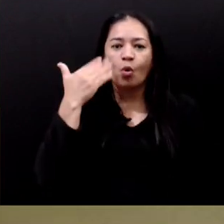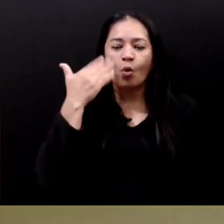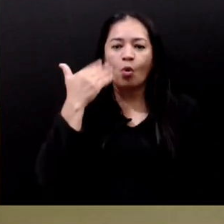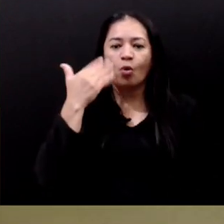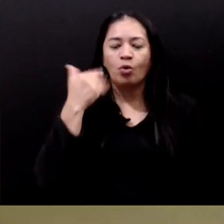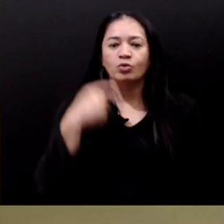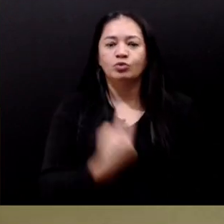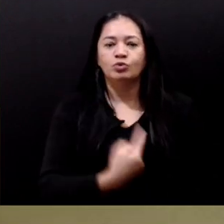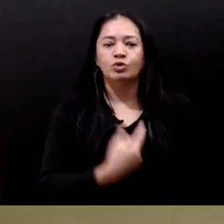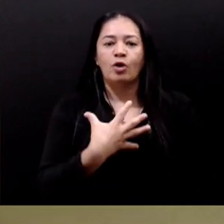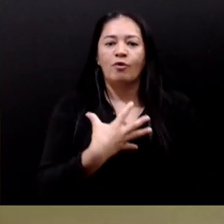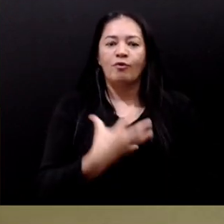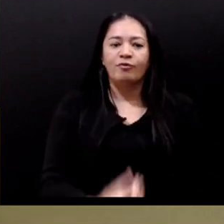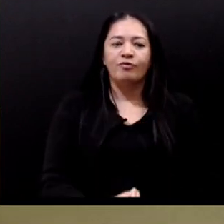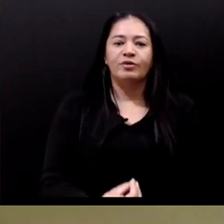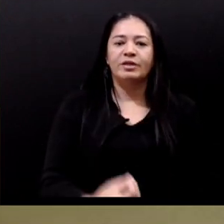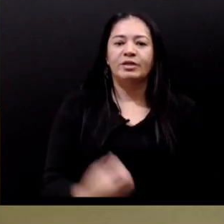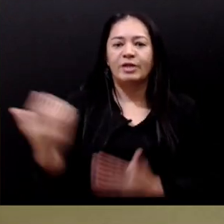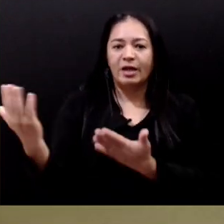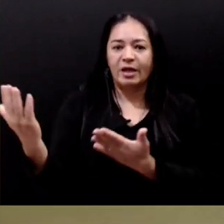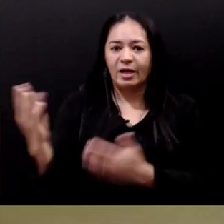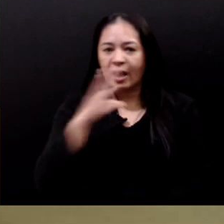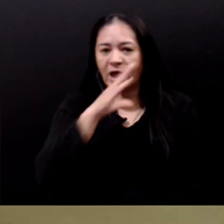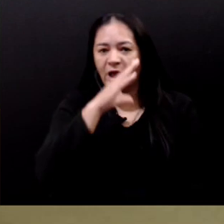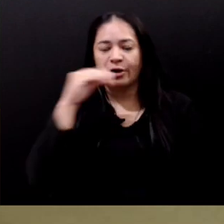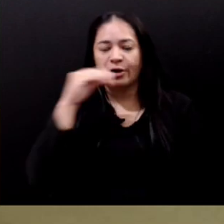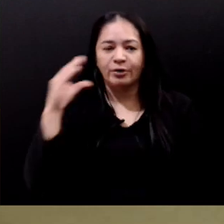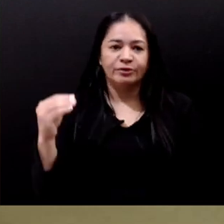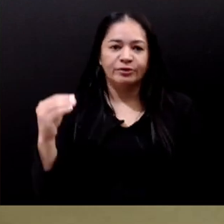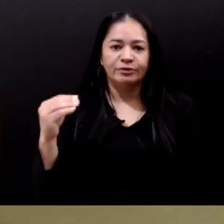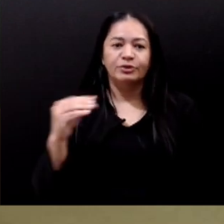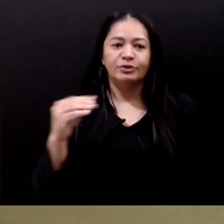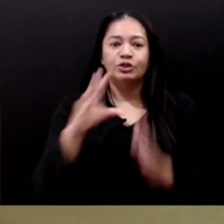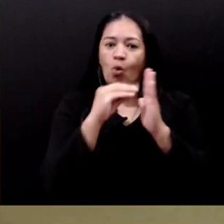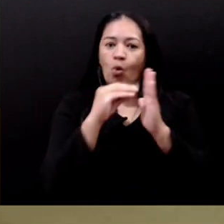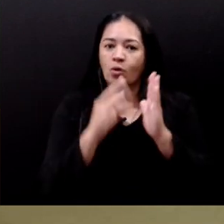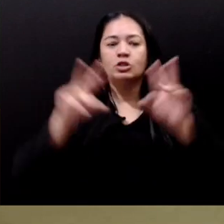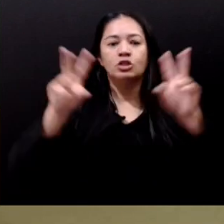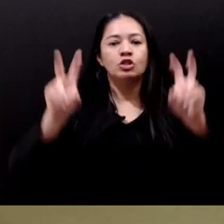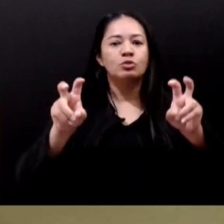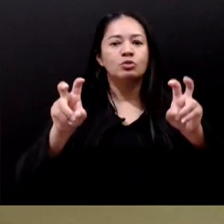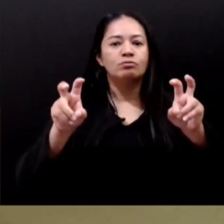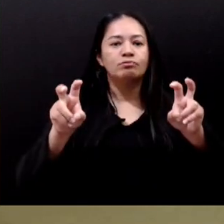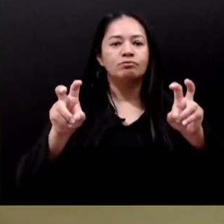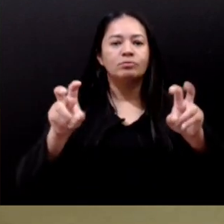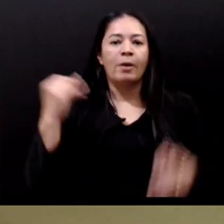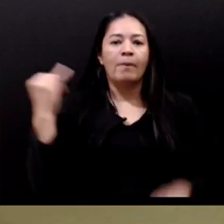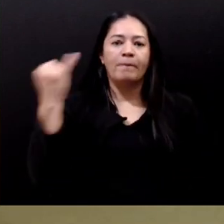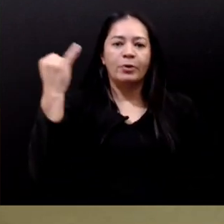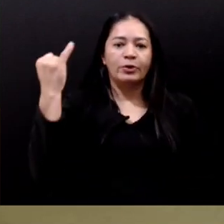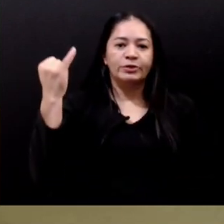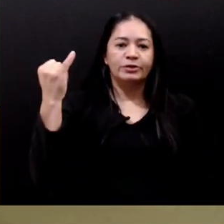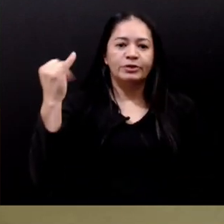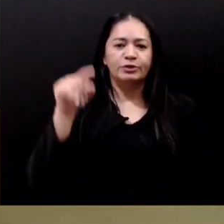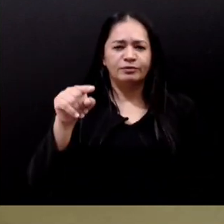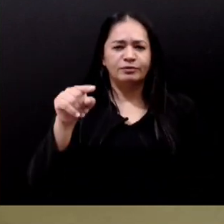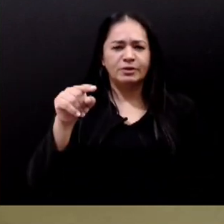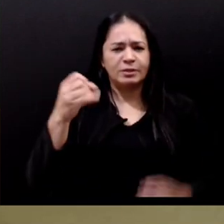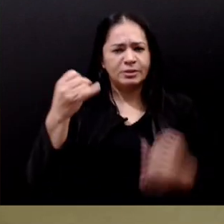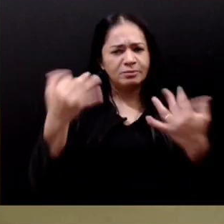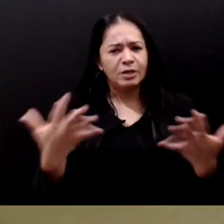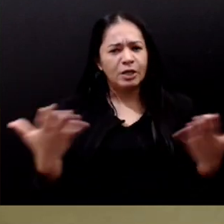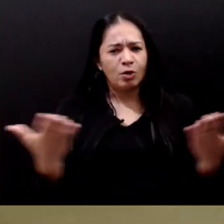nossos adolescentes, de conteúdo, sobre conteúdos. É importante você ter tocado nesse assunto, porque é algo que